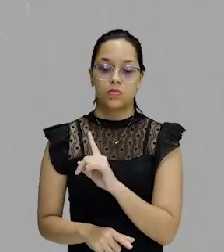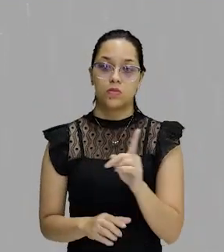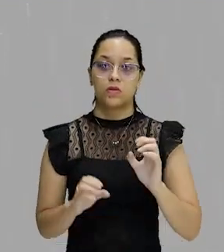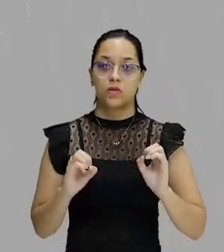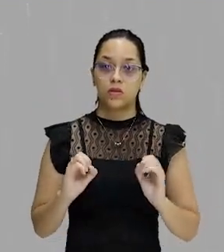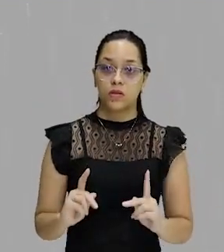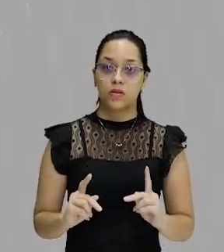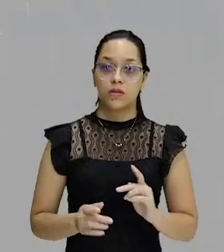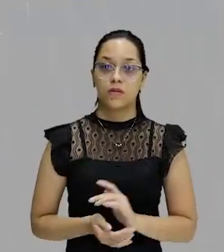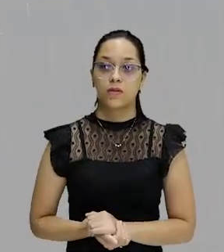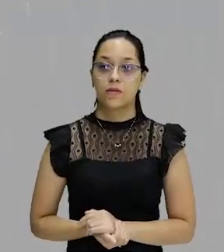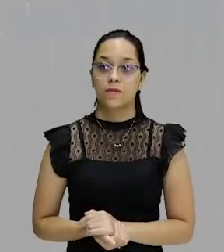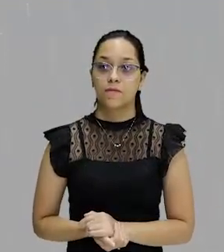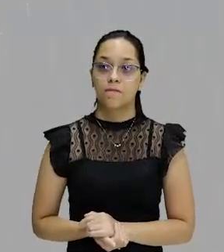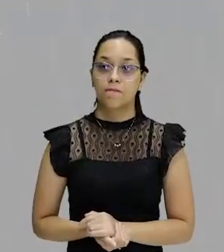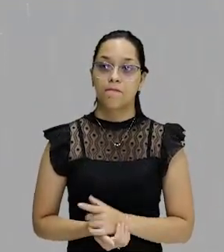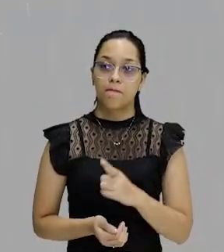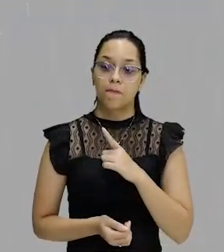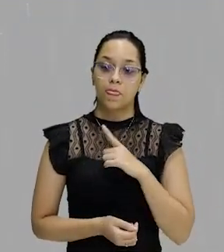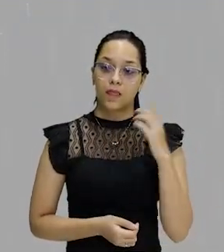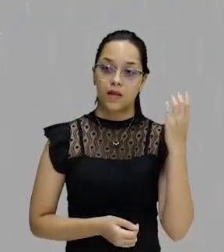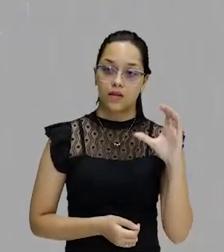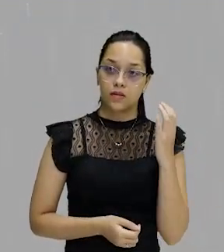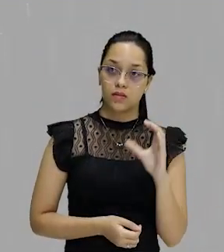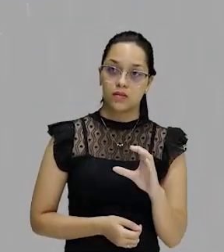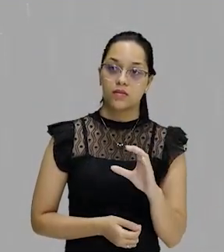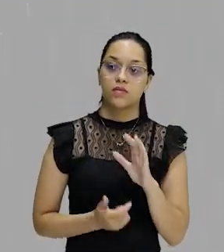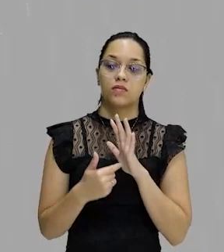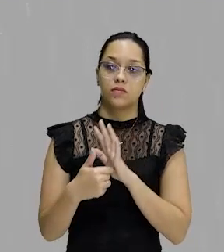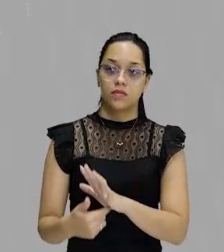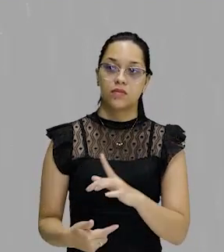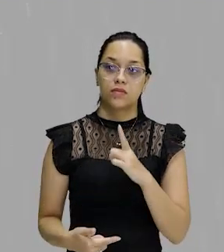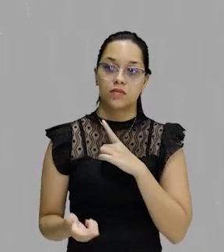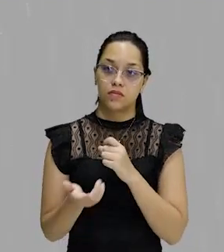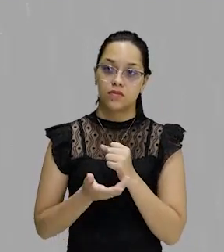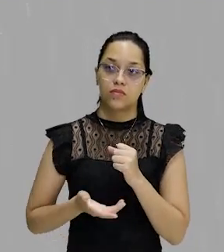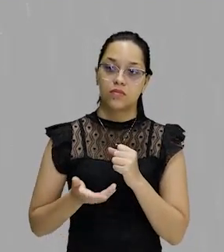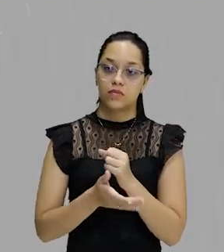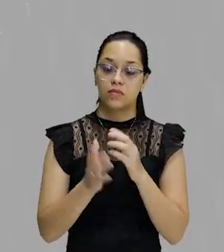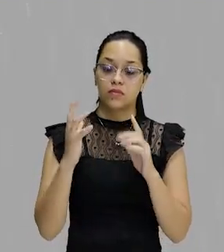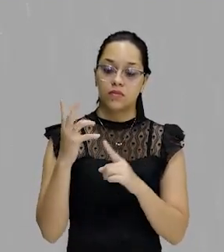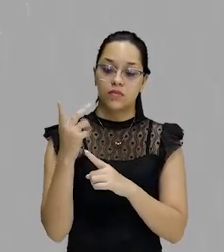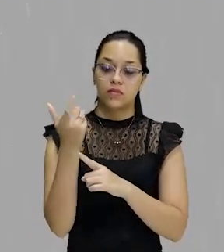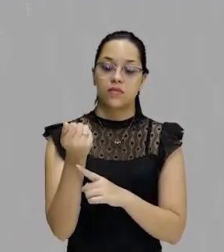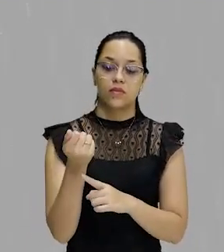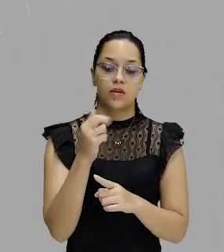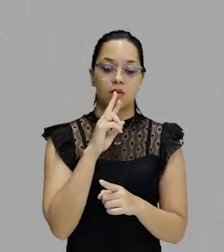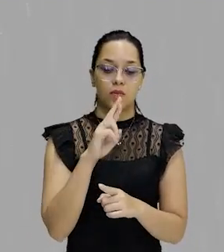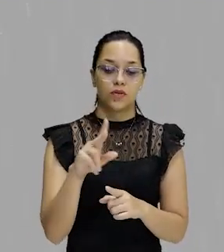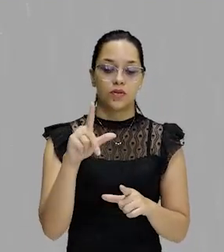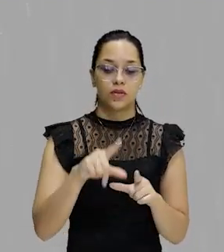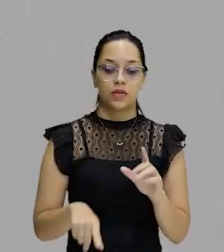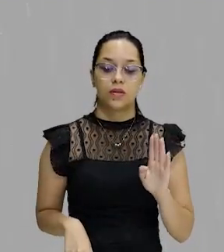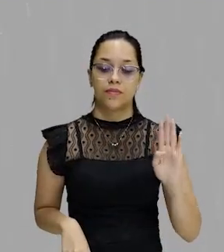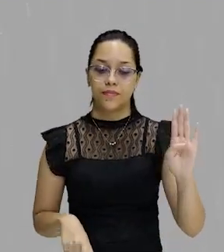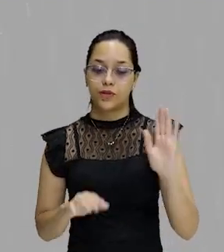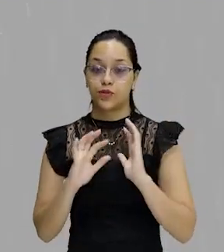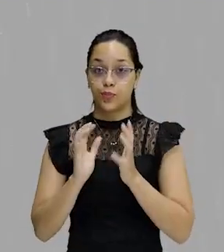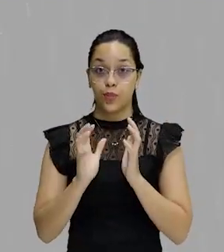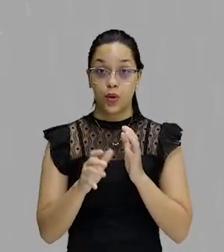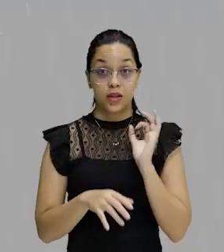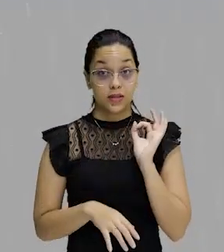galerinha? Beleza? Mas a ciência se aventurando basicamente na arte. Resposta, letra B de bola. Tudo